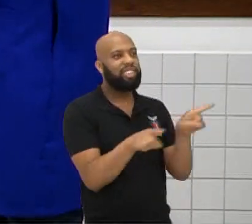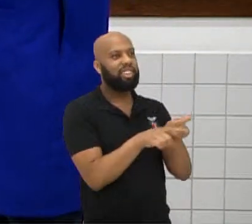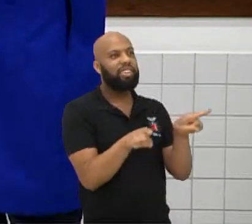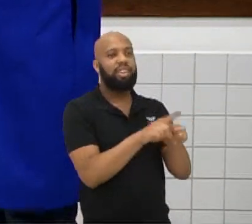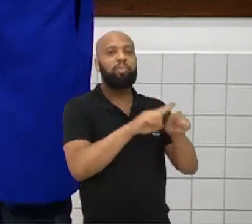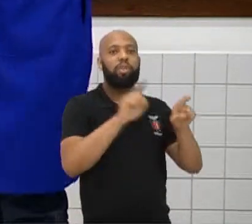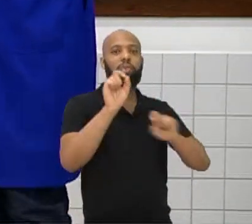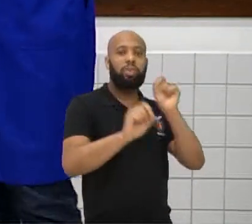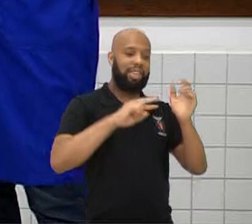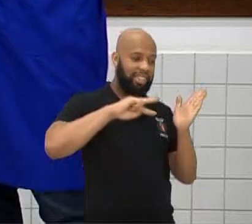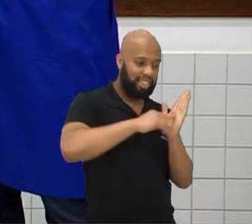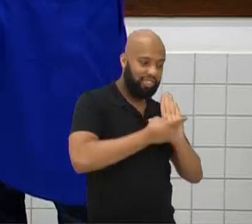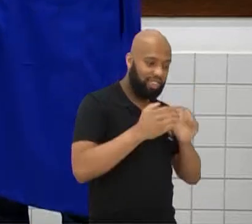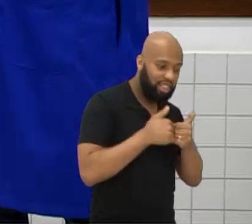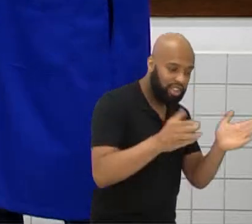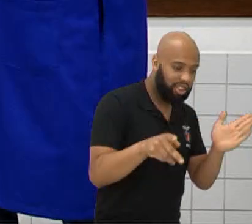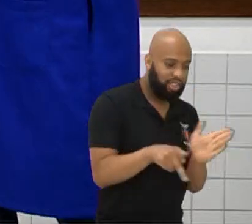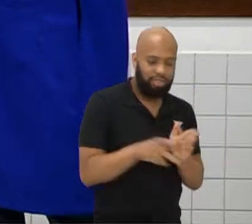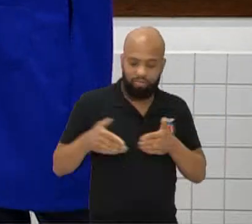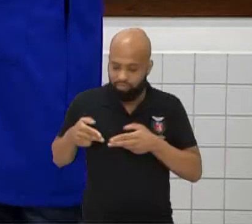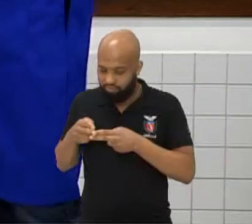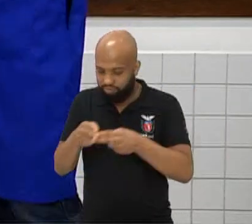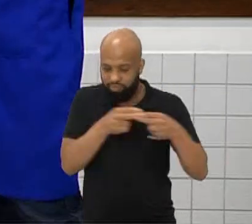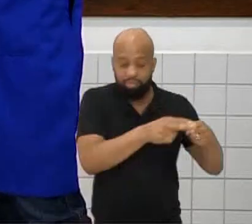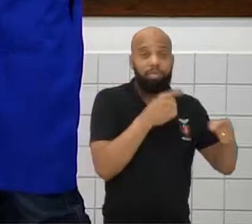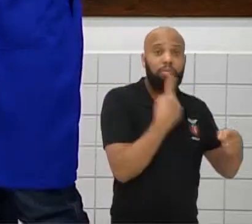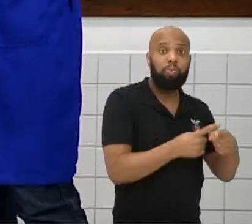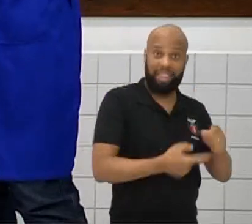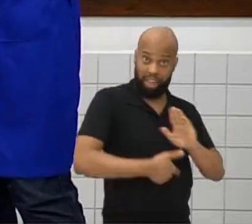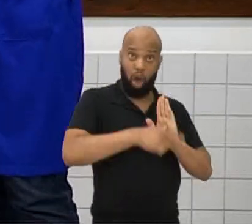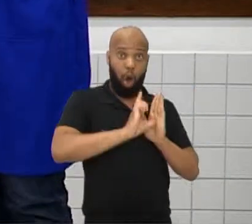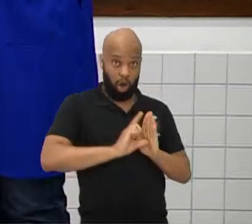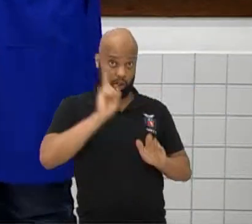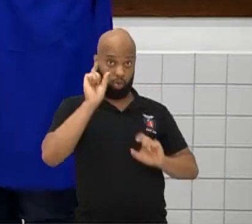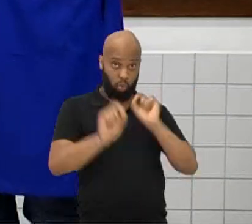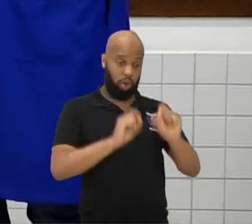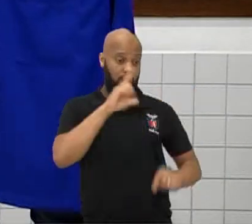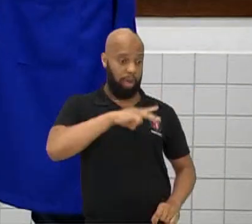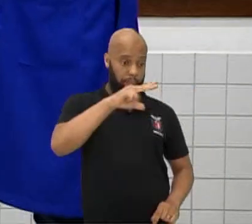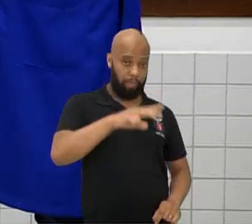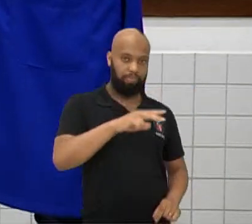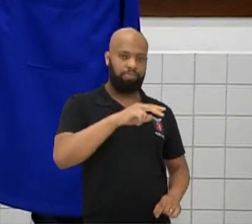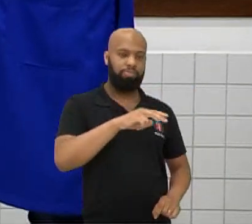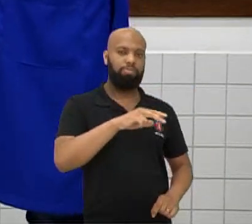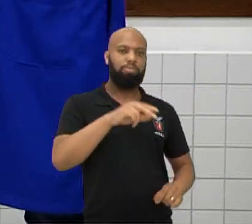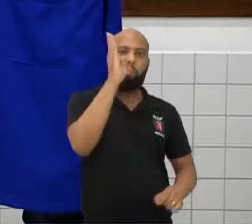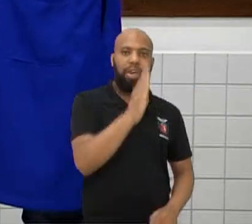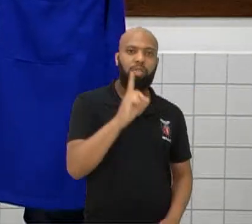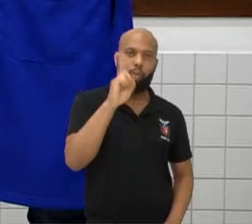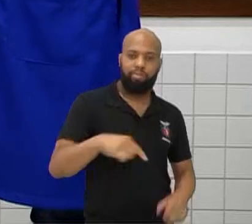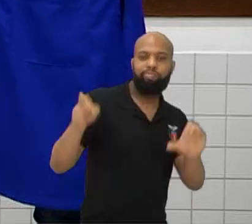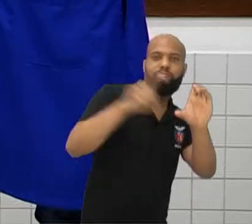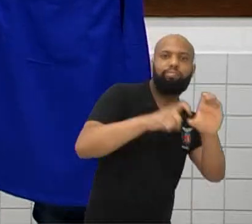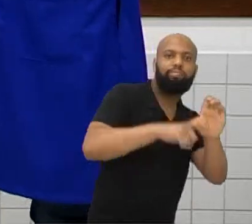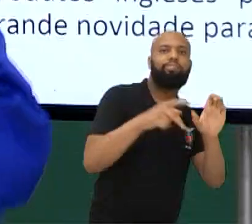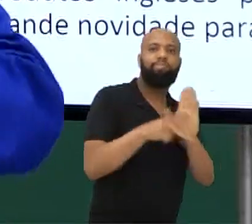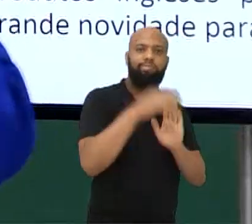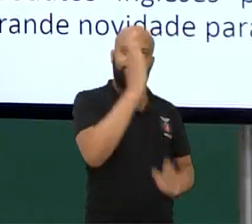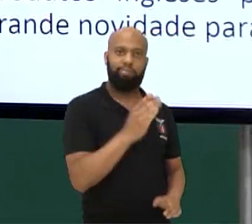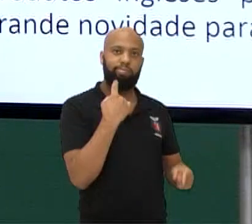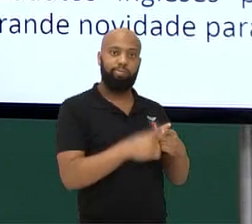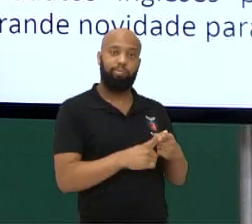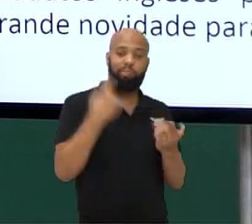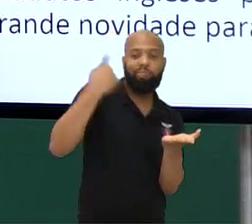que significava essa abertura dos portos? Gente, vamos lembrar que o Brasil era uma colônia de Portugal. O que era ser uma colônia de Portugal? O Pacto